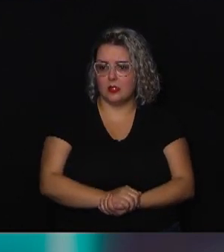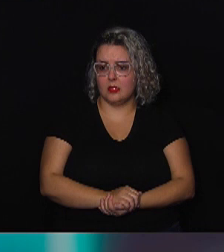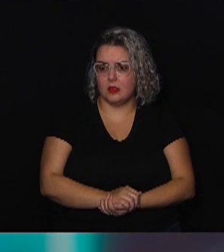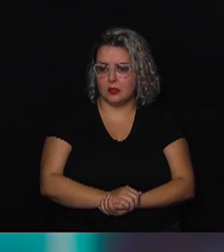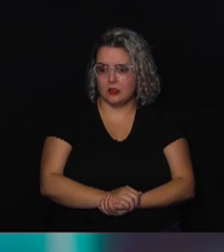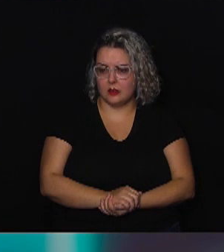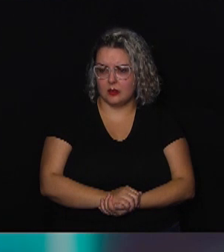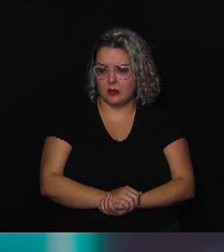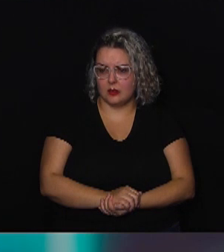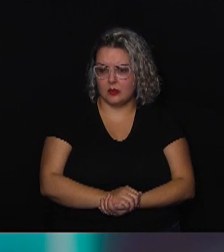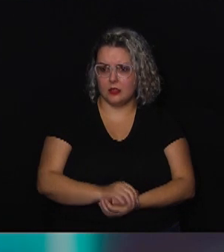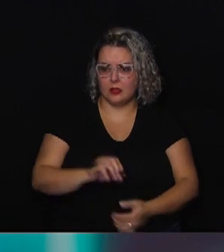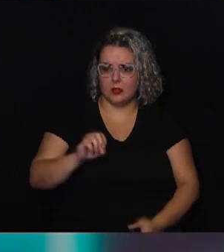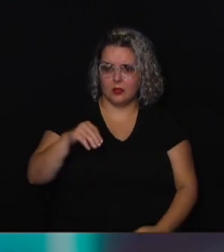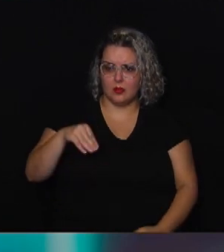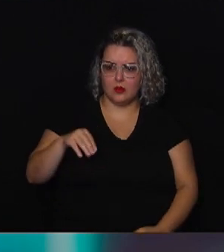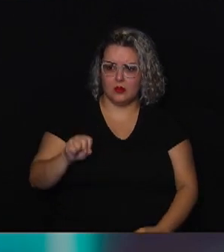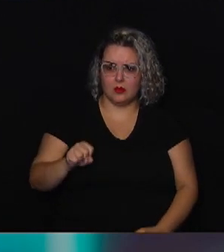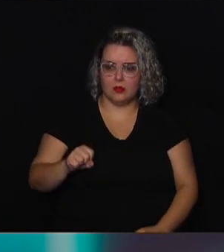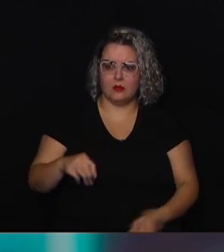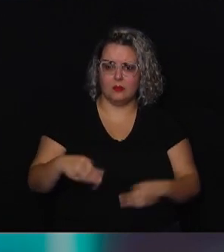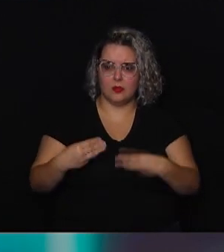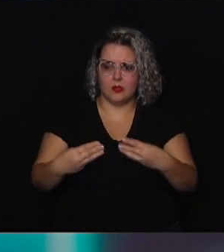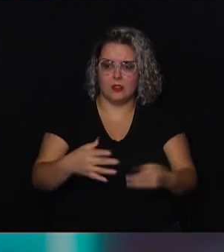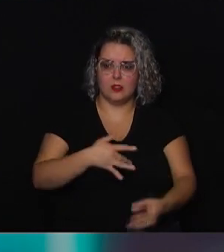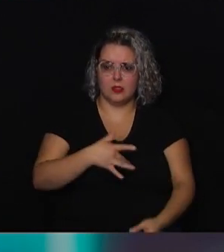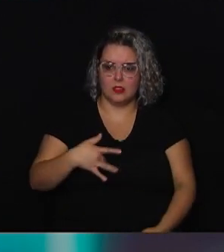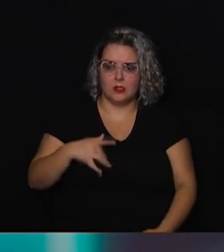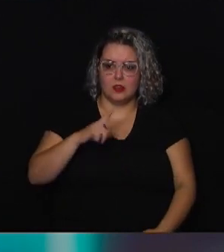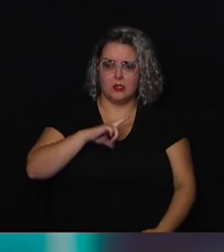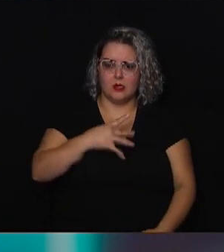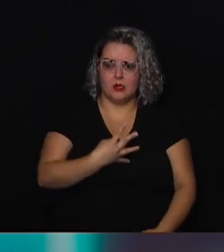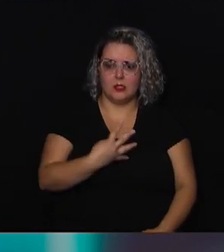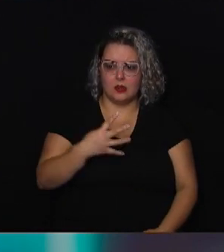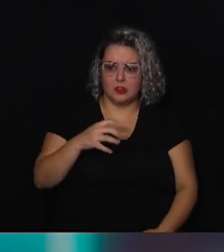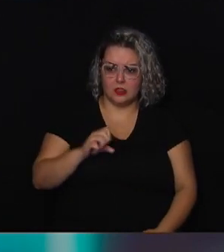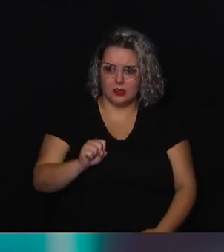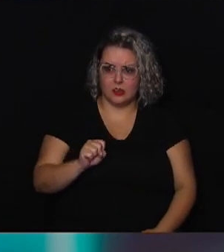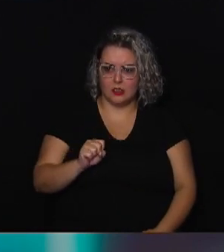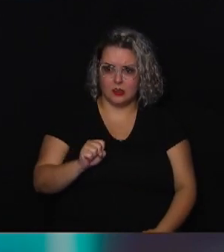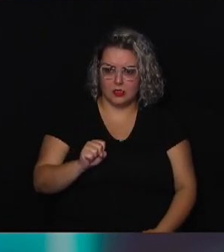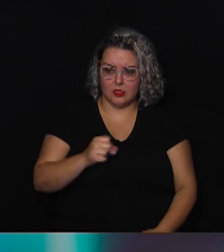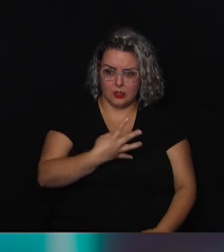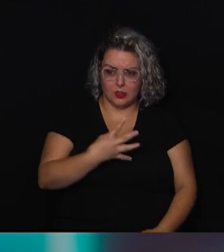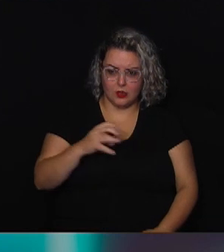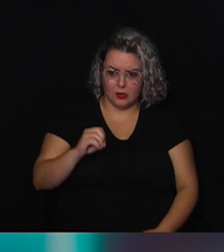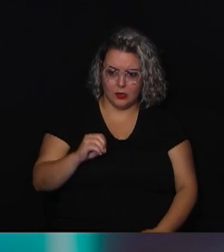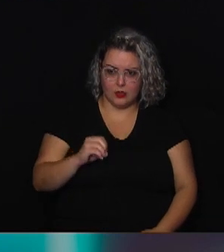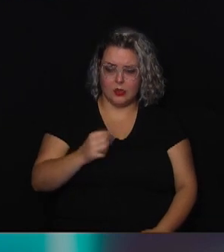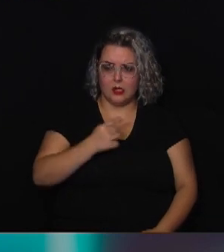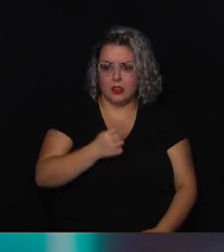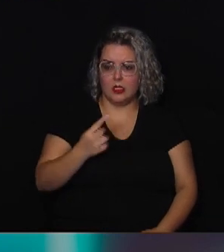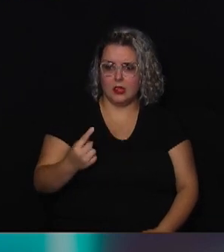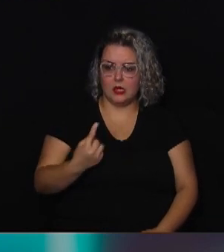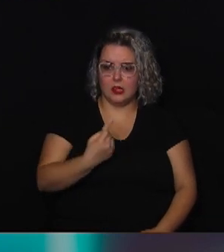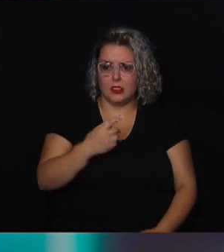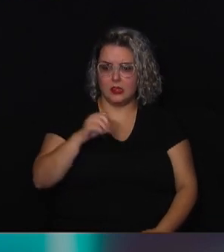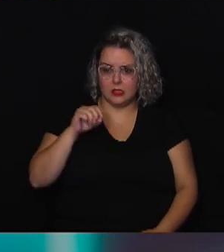pela OMS, Ministério da Saúde, é que a gente tenha 40 a cada 10 mil